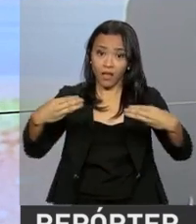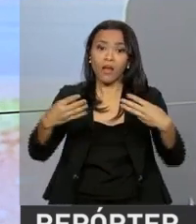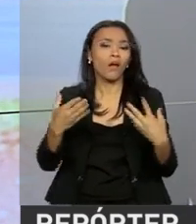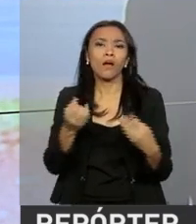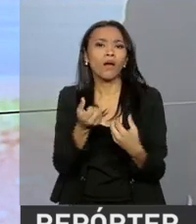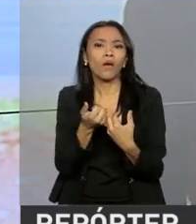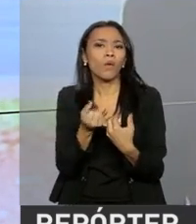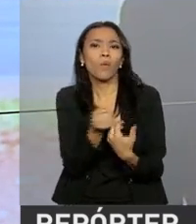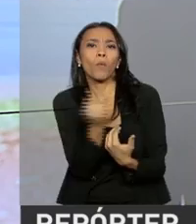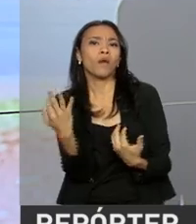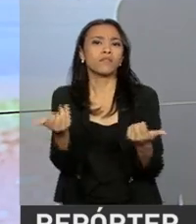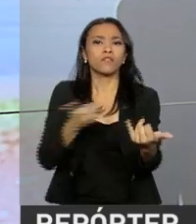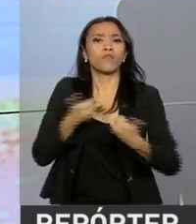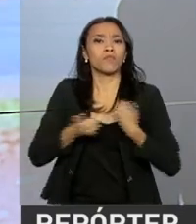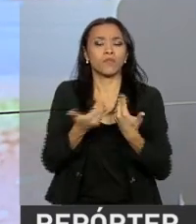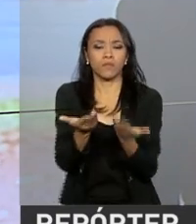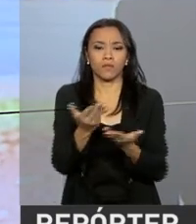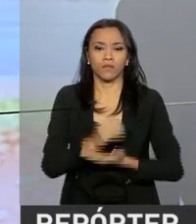suas informações?